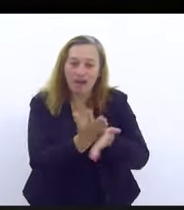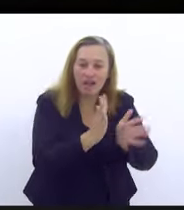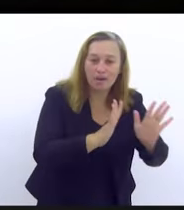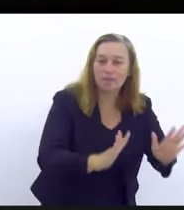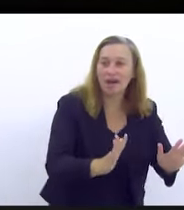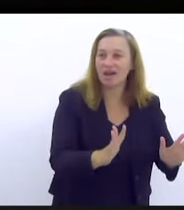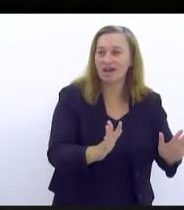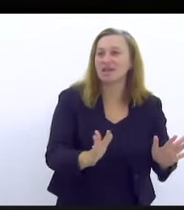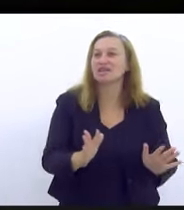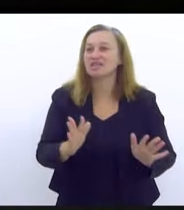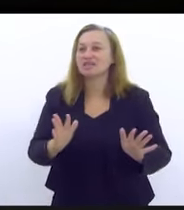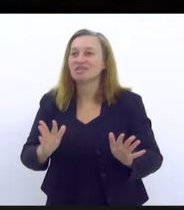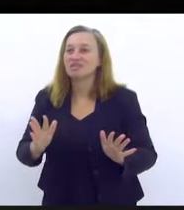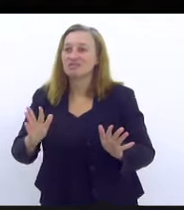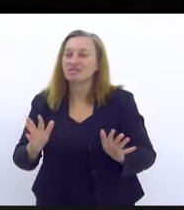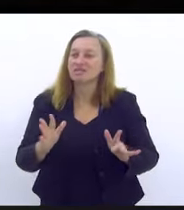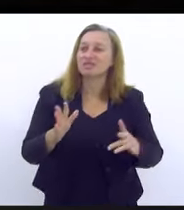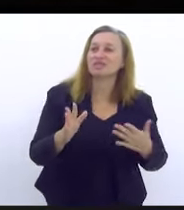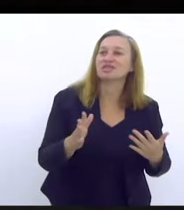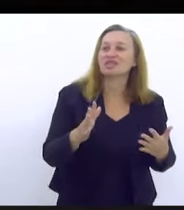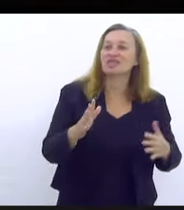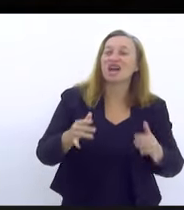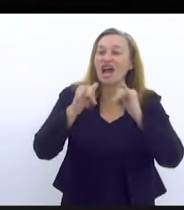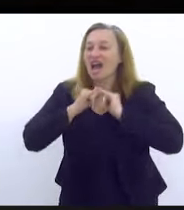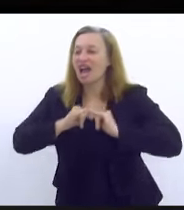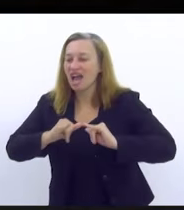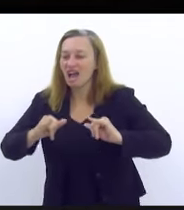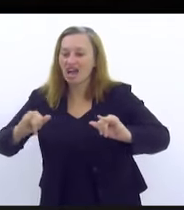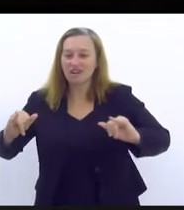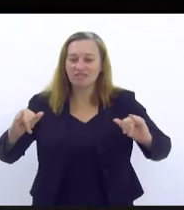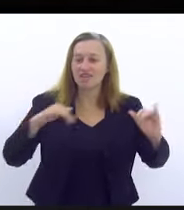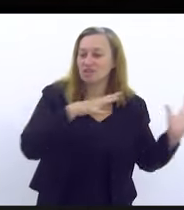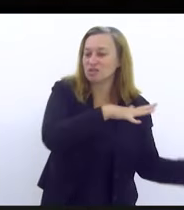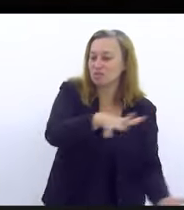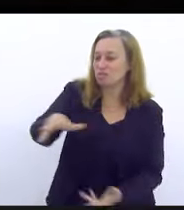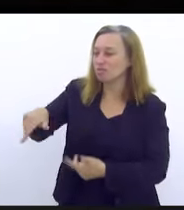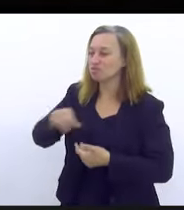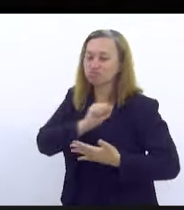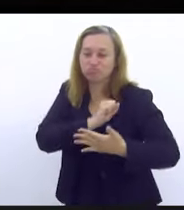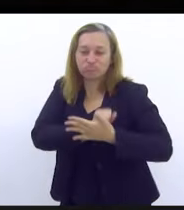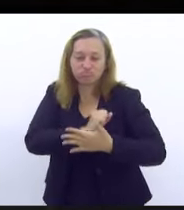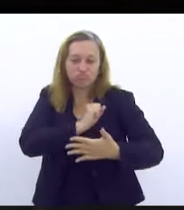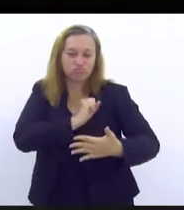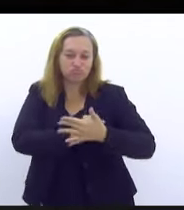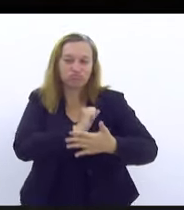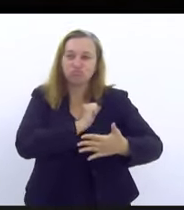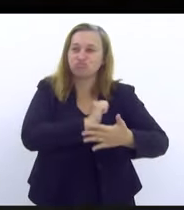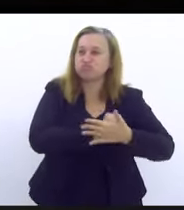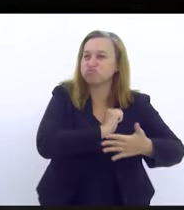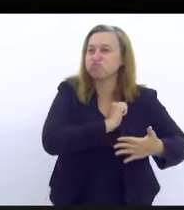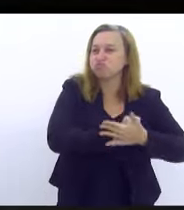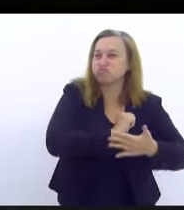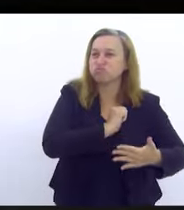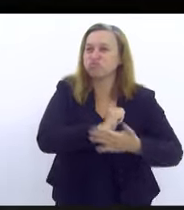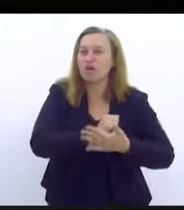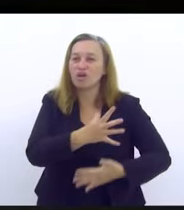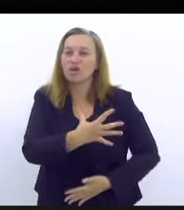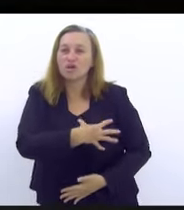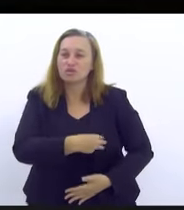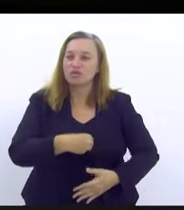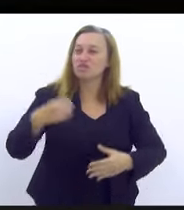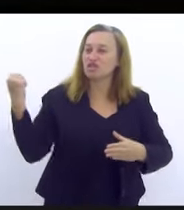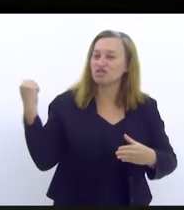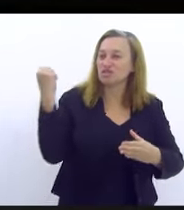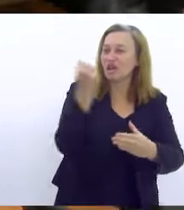prevalecer. Gira o mundo e bate o coração, é a nação dos filhos de